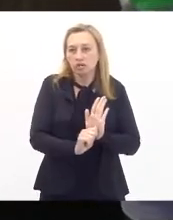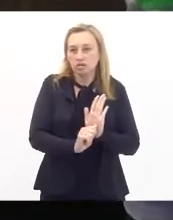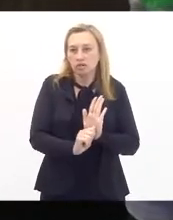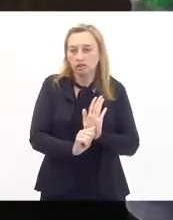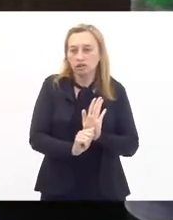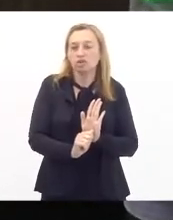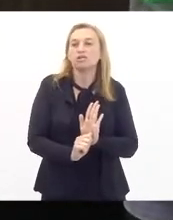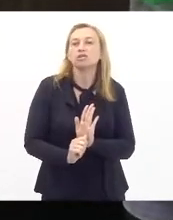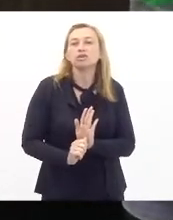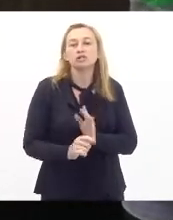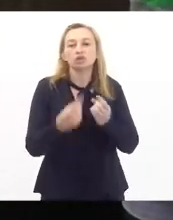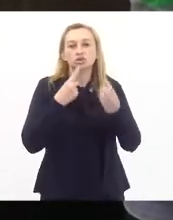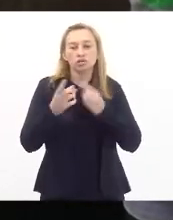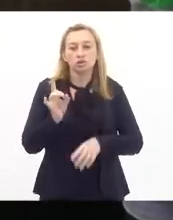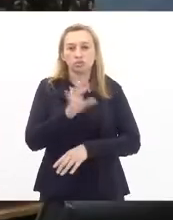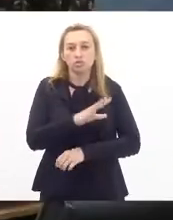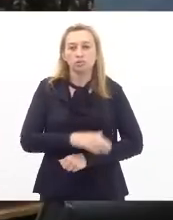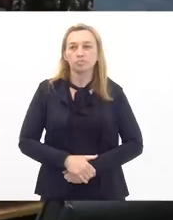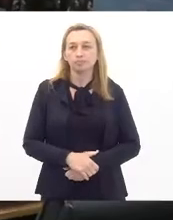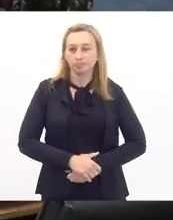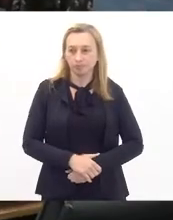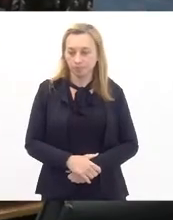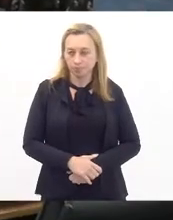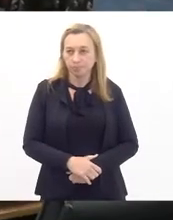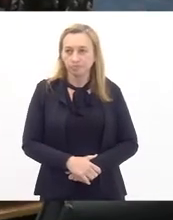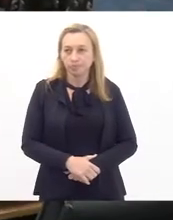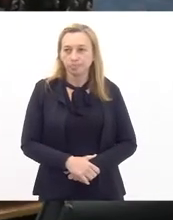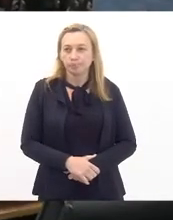redação por estar em discussão única